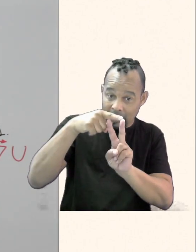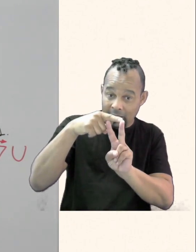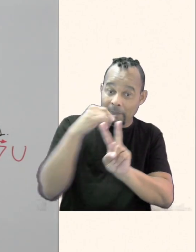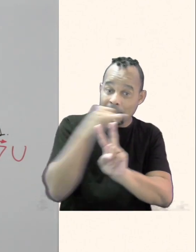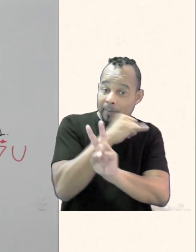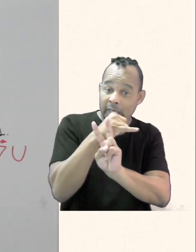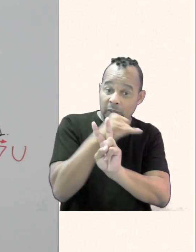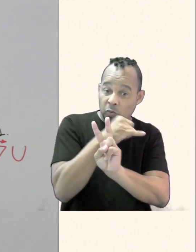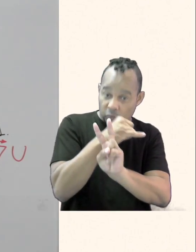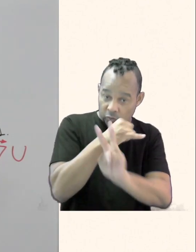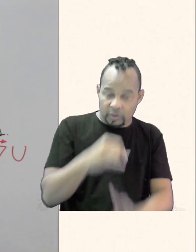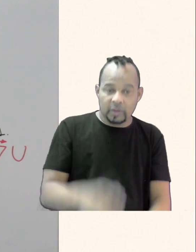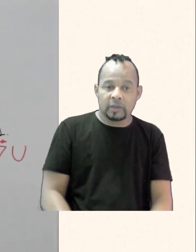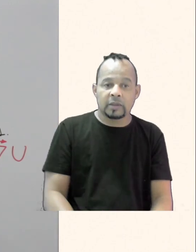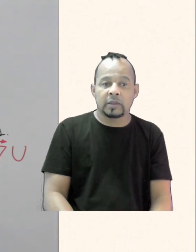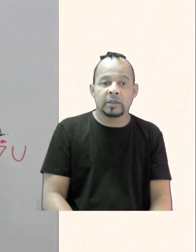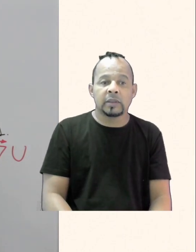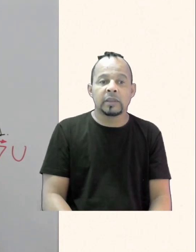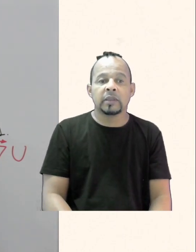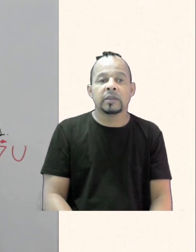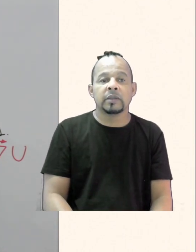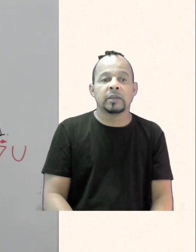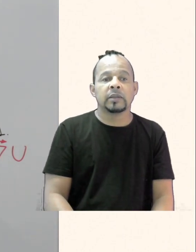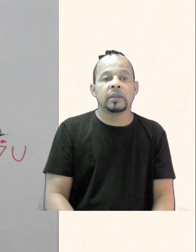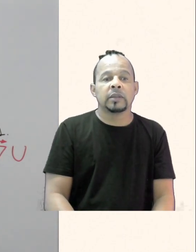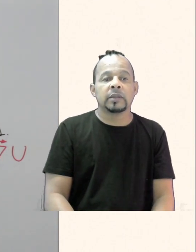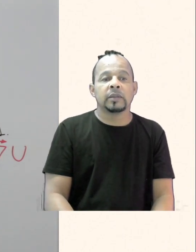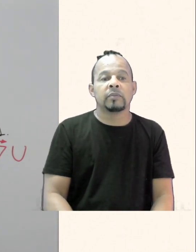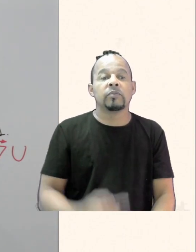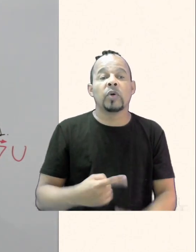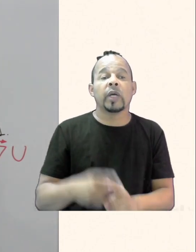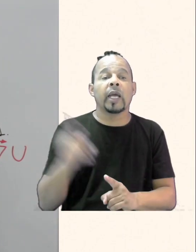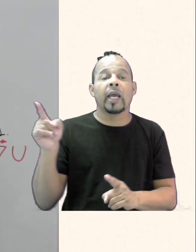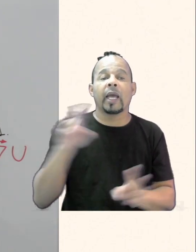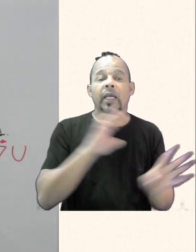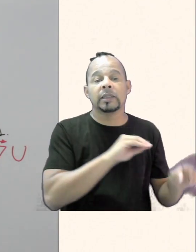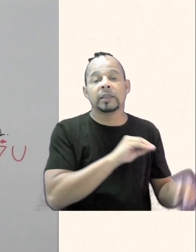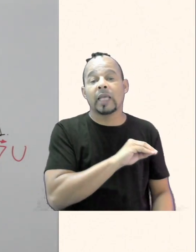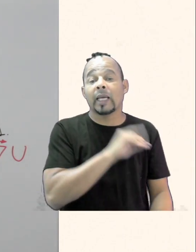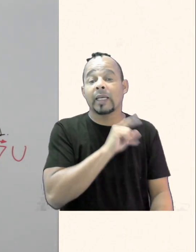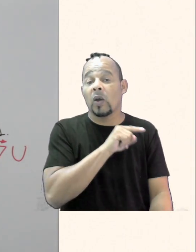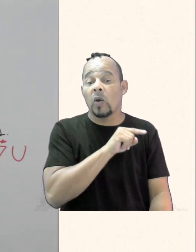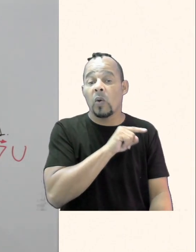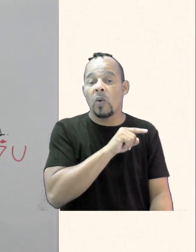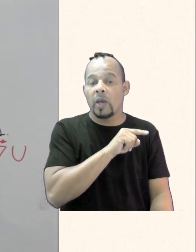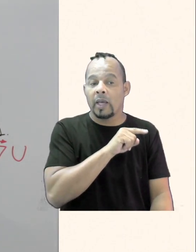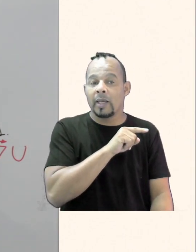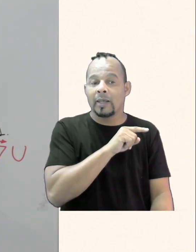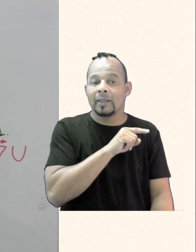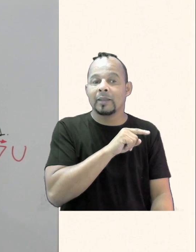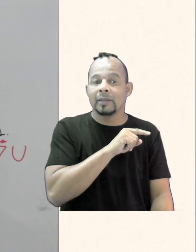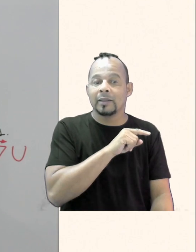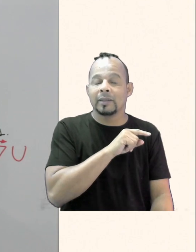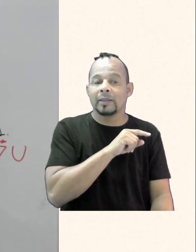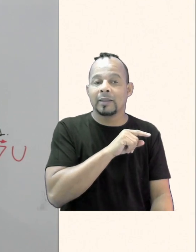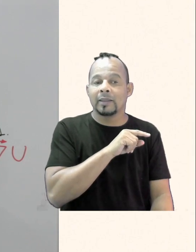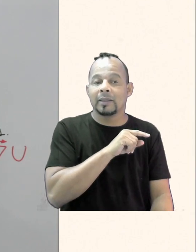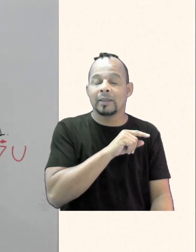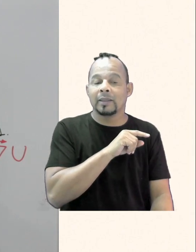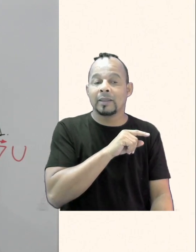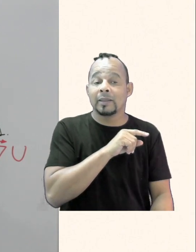bem. Lógico, porque isso vem da onde? Isso vem daqui, né? Isso vem daqui, olha só. Então, quando a gente